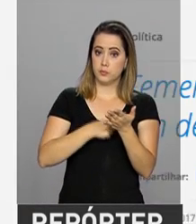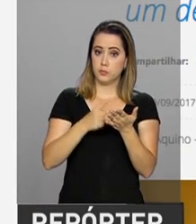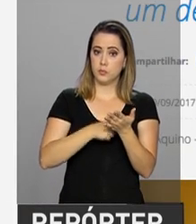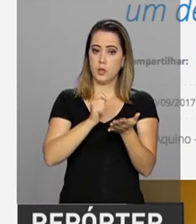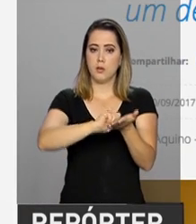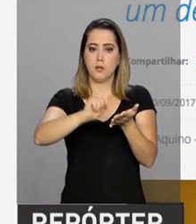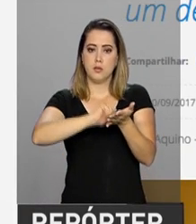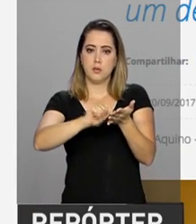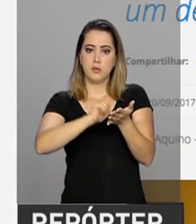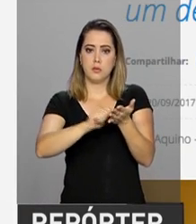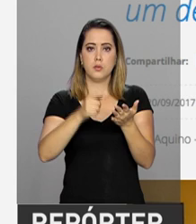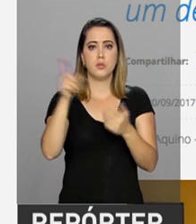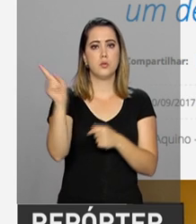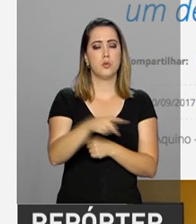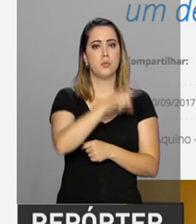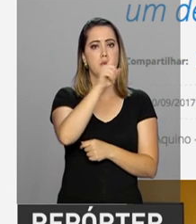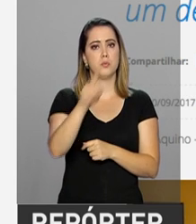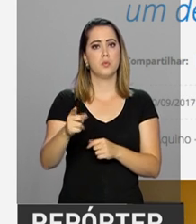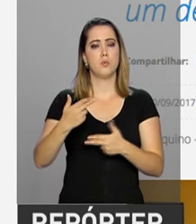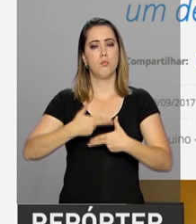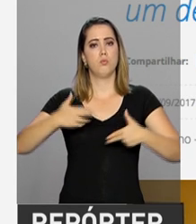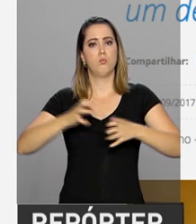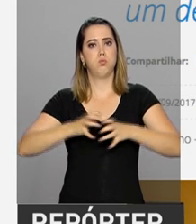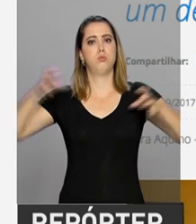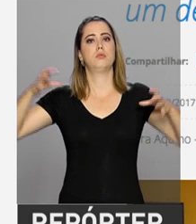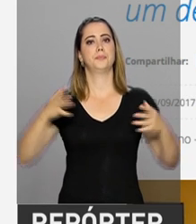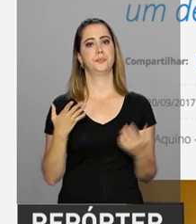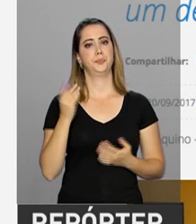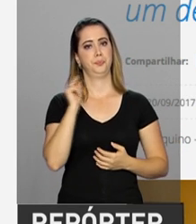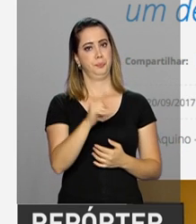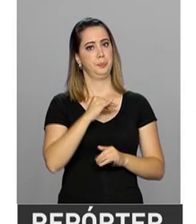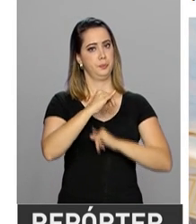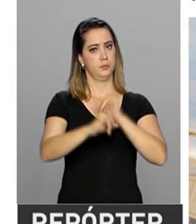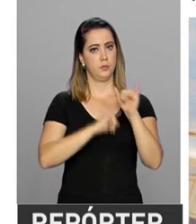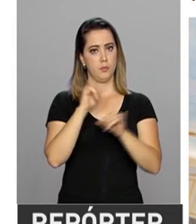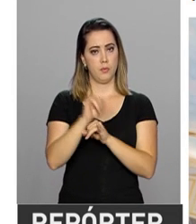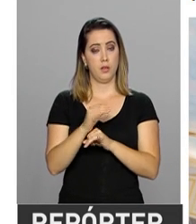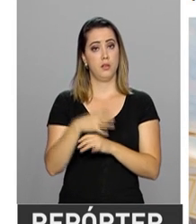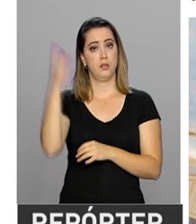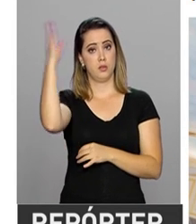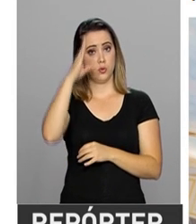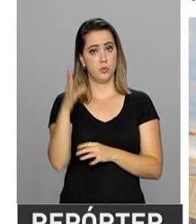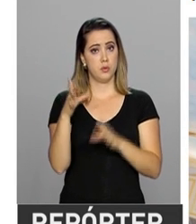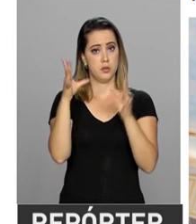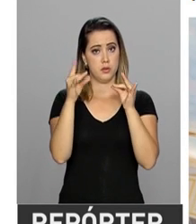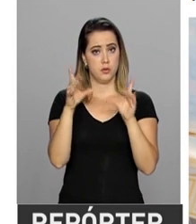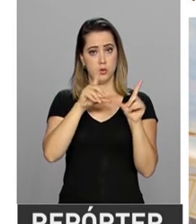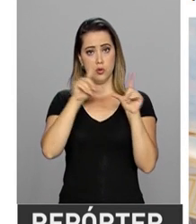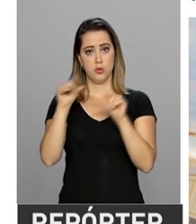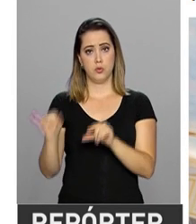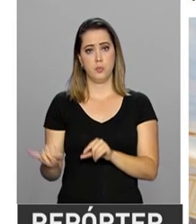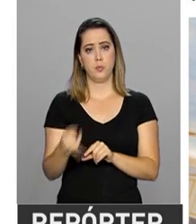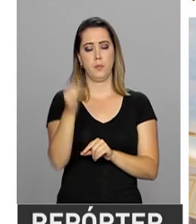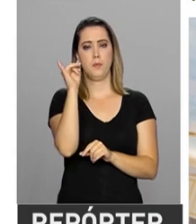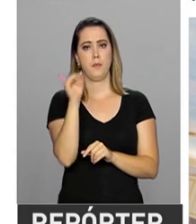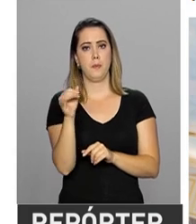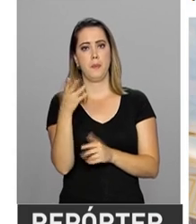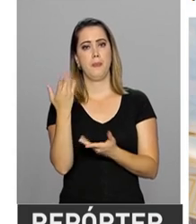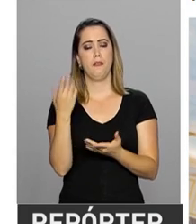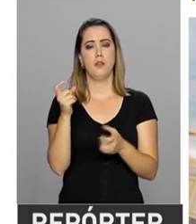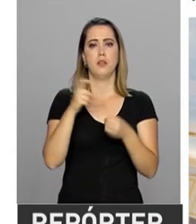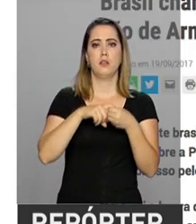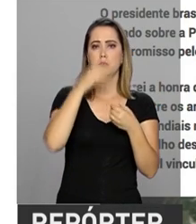tratado para a proibição de armas nucleares na internet a mídia brasileira destacou queda dos juros e o